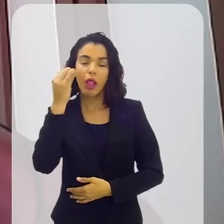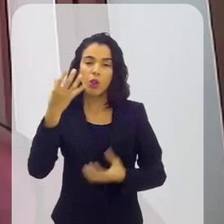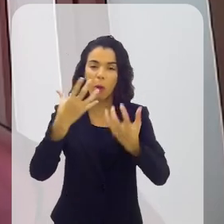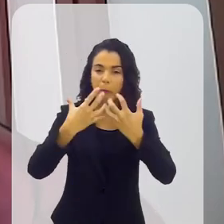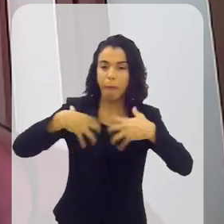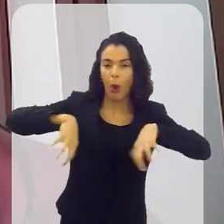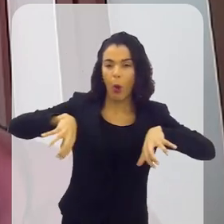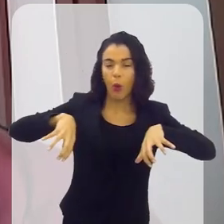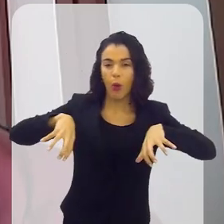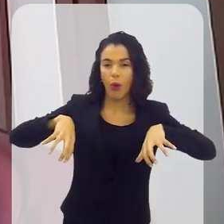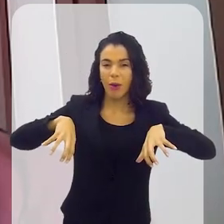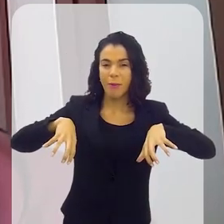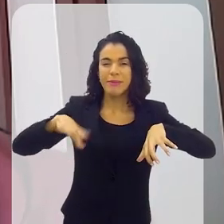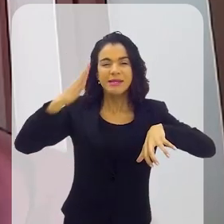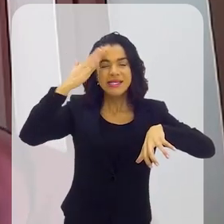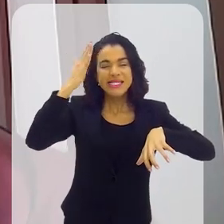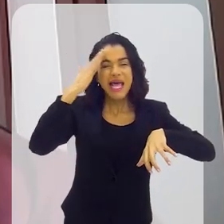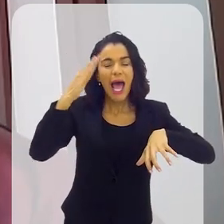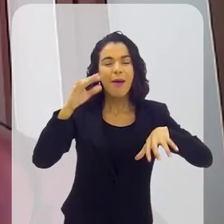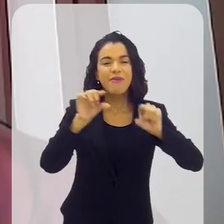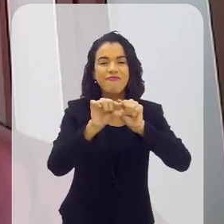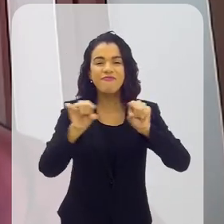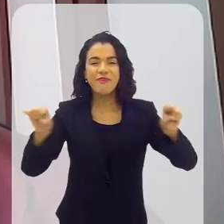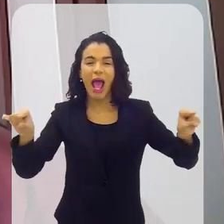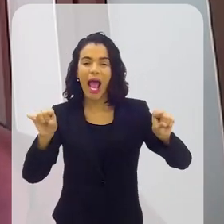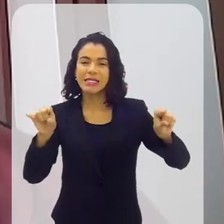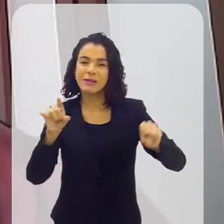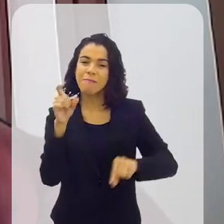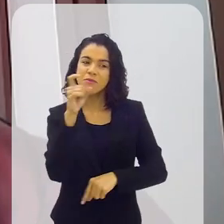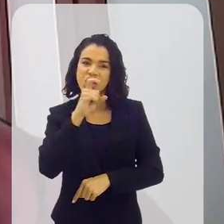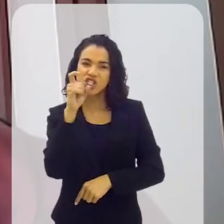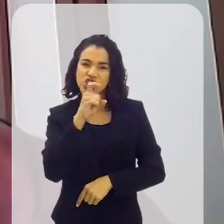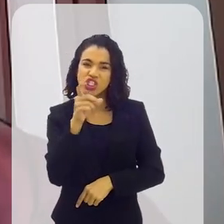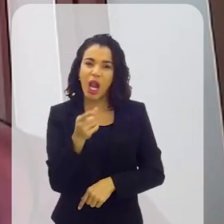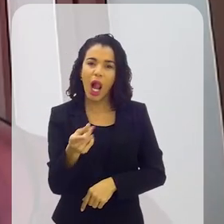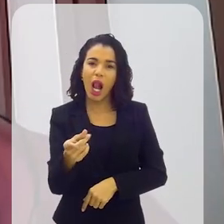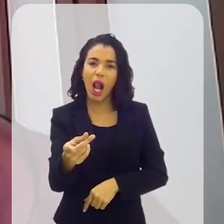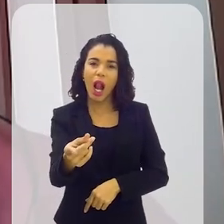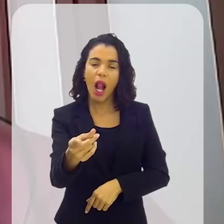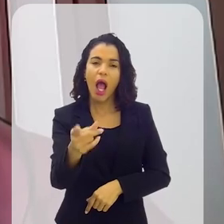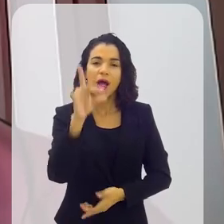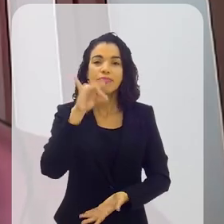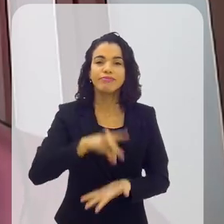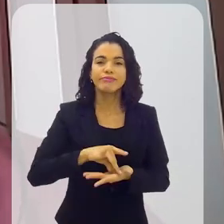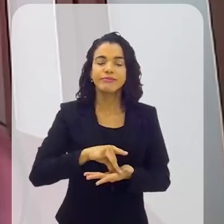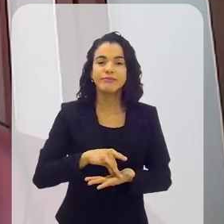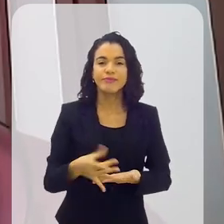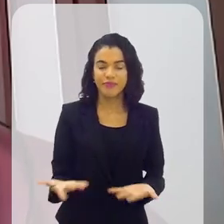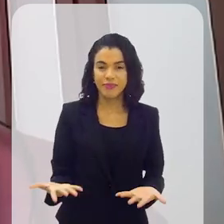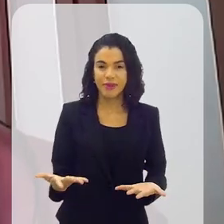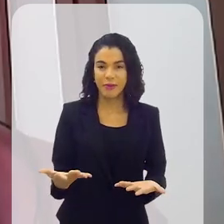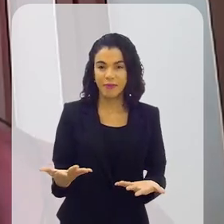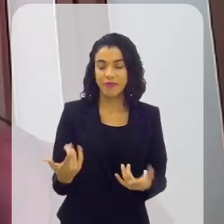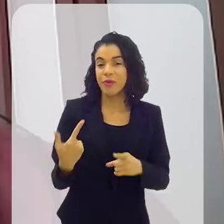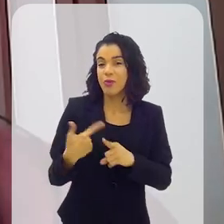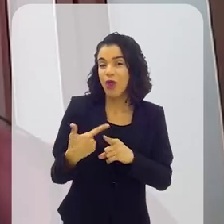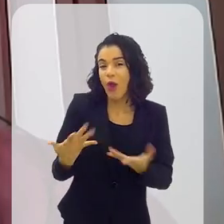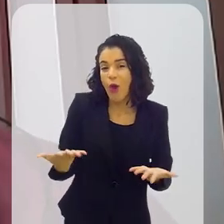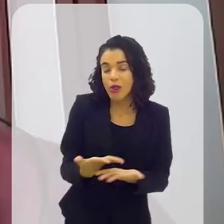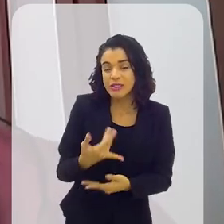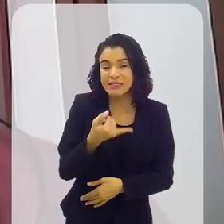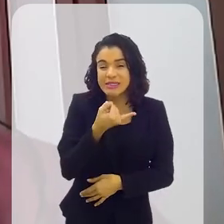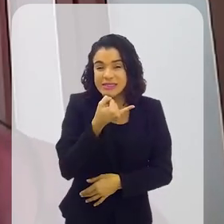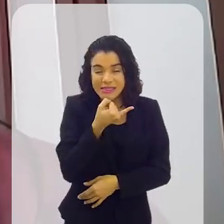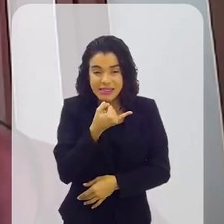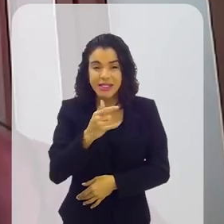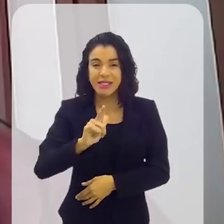aquela história da mentira que se torna verdade, muita gente comprou essa onda, e aí hoje, infelizmente,